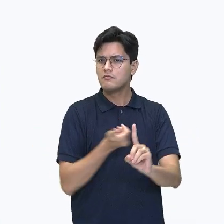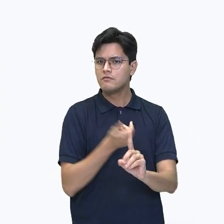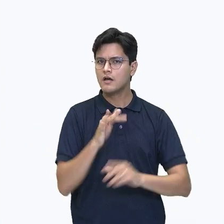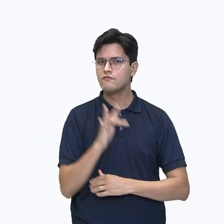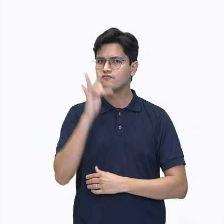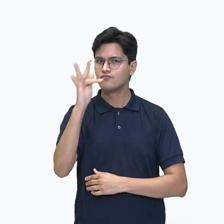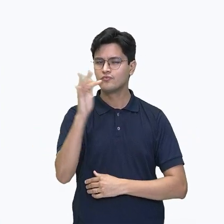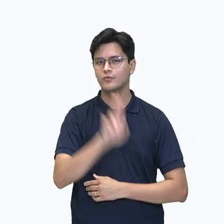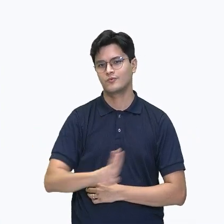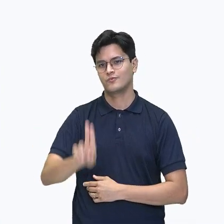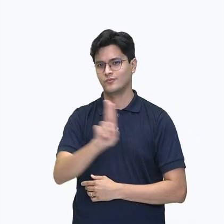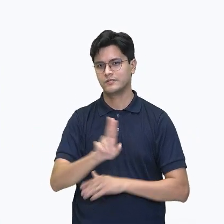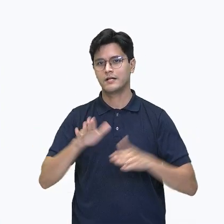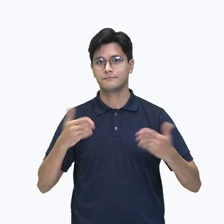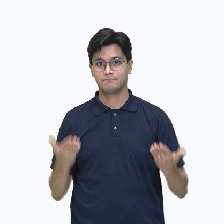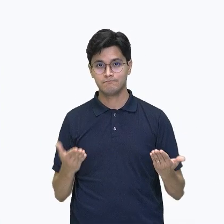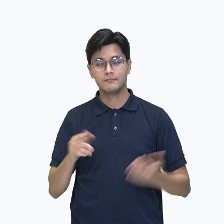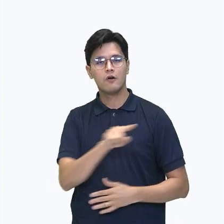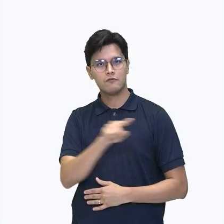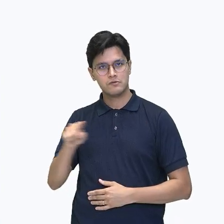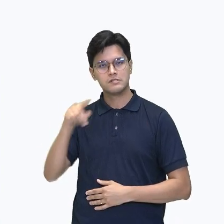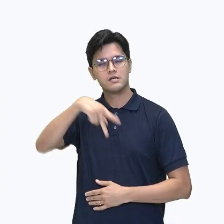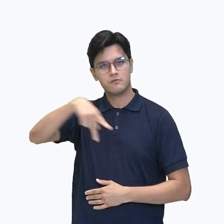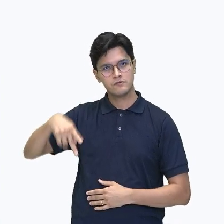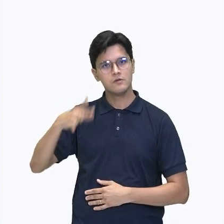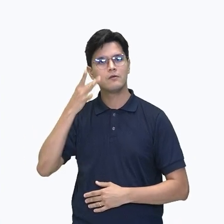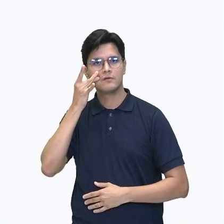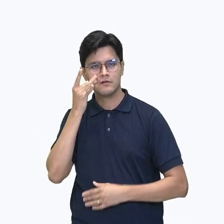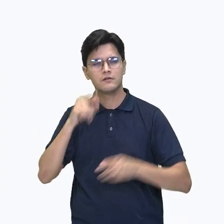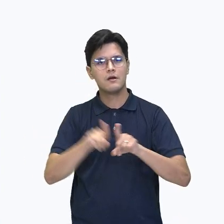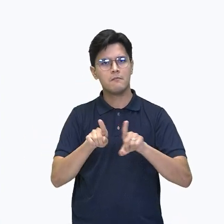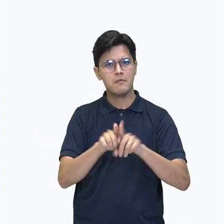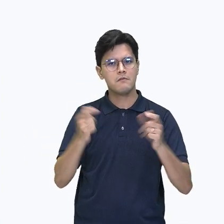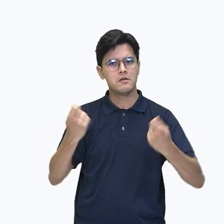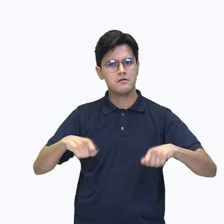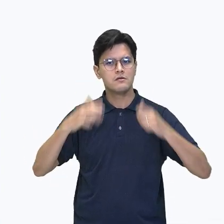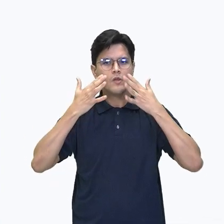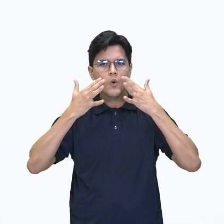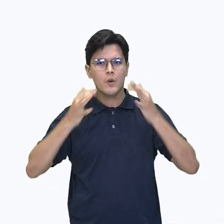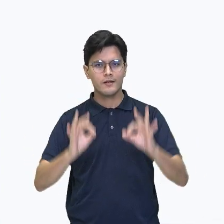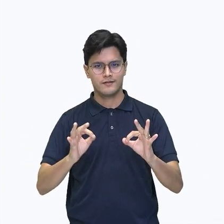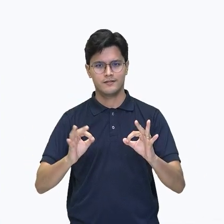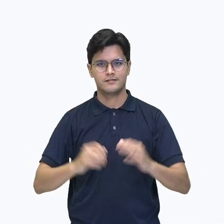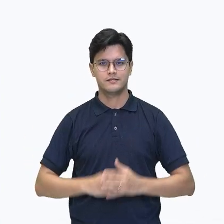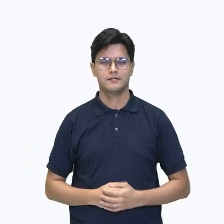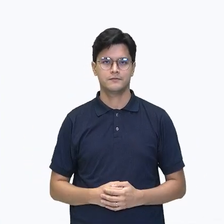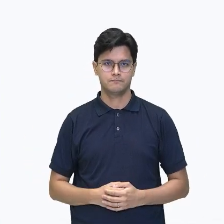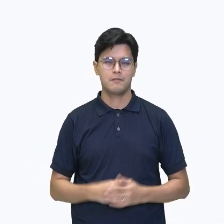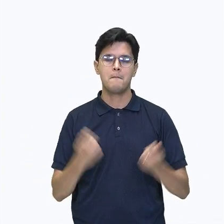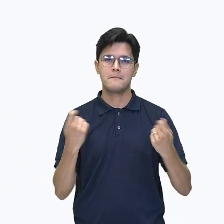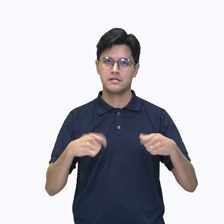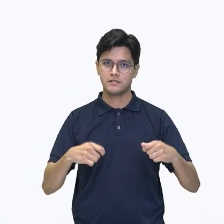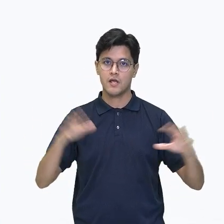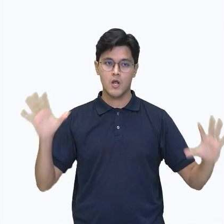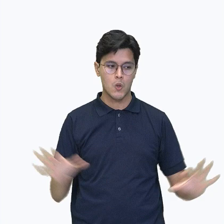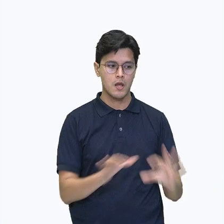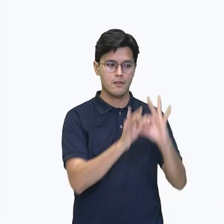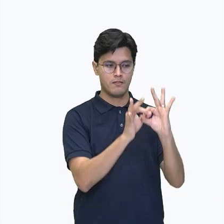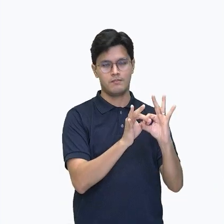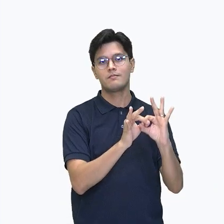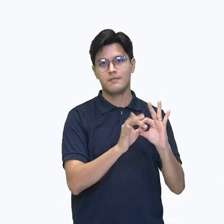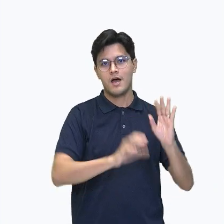professor presencial, que você também esteja aí atento a isso. Eles conectam o currículo à realidade, fortalecem o sentido